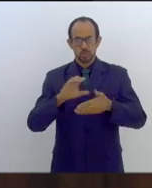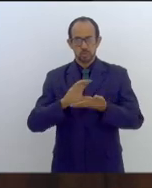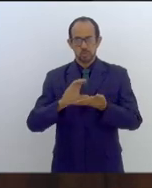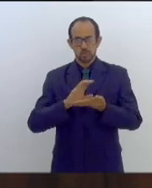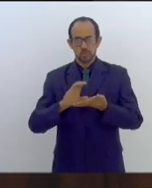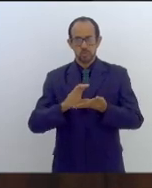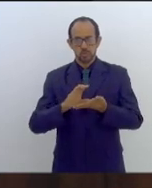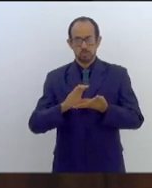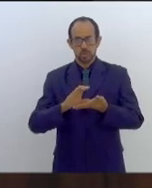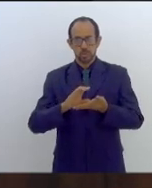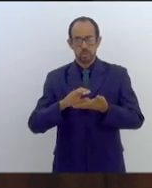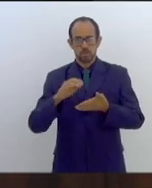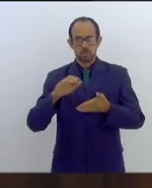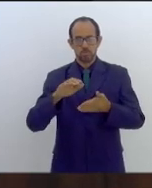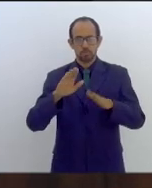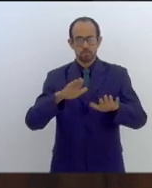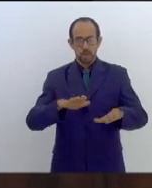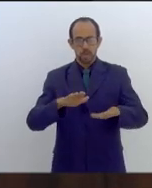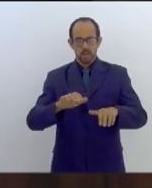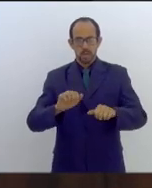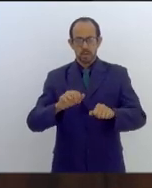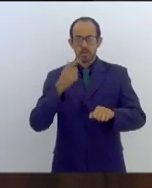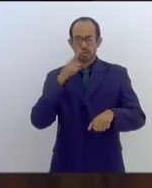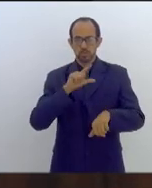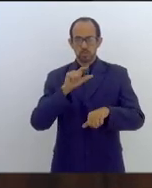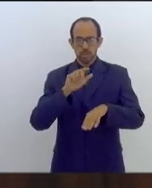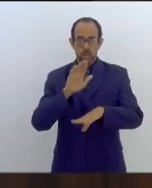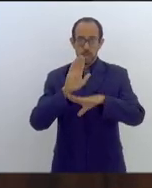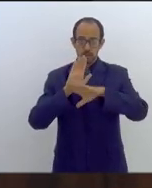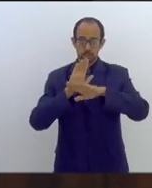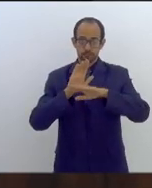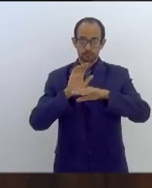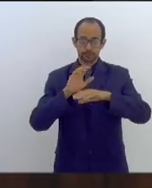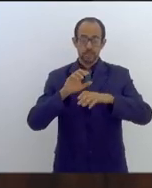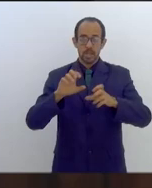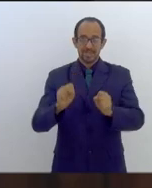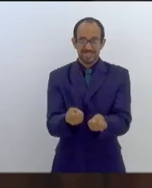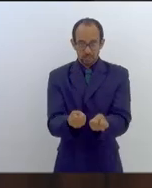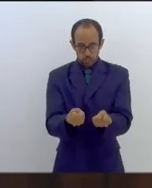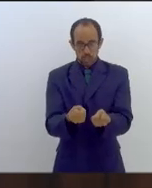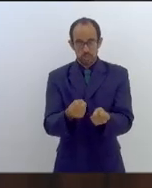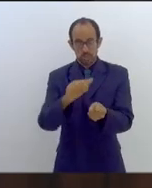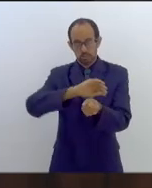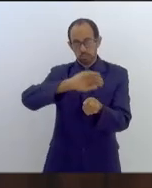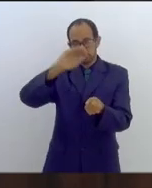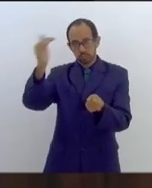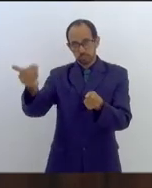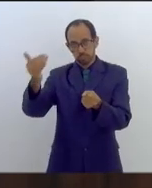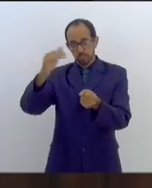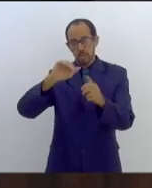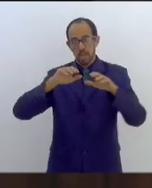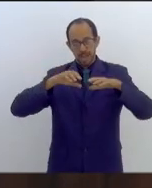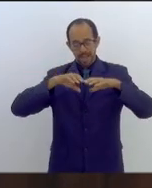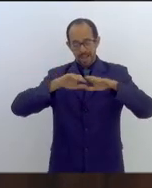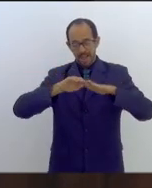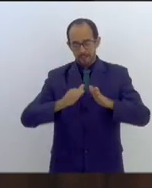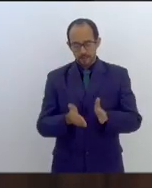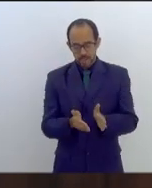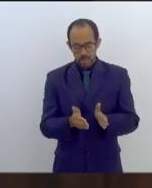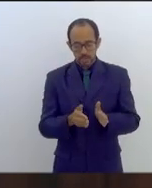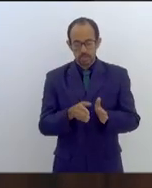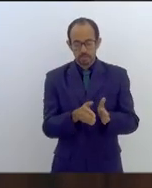a montanhas, paredes rochosas, rios, cachoeiras, cavernas e outros sítios naturais públicos do Estado do Rio de